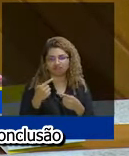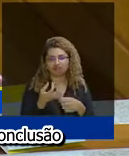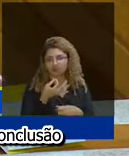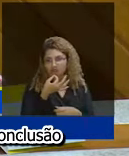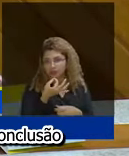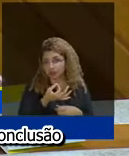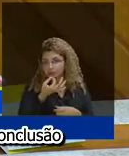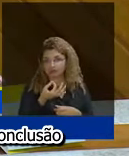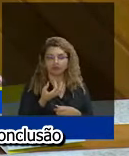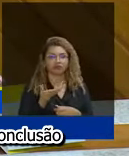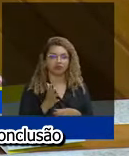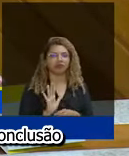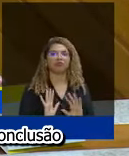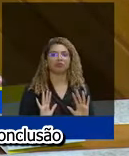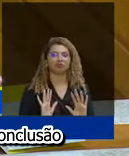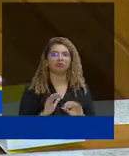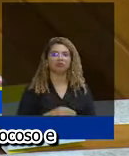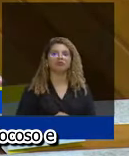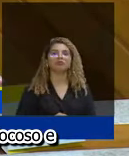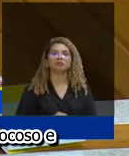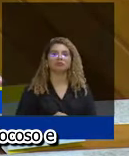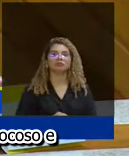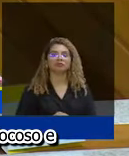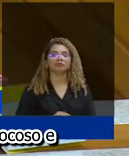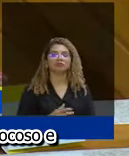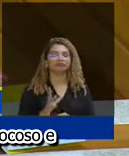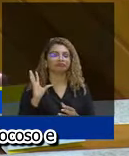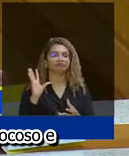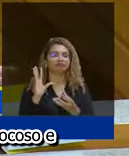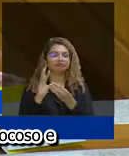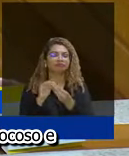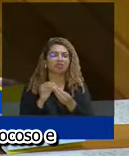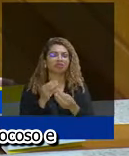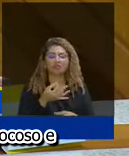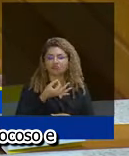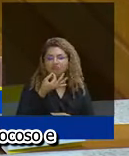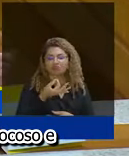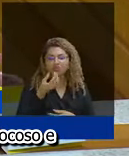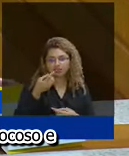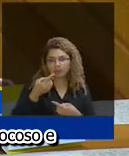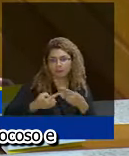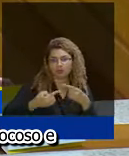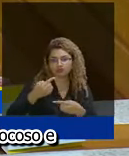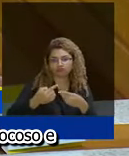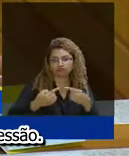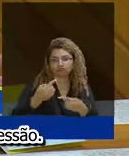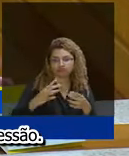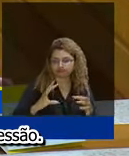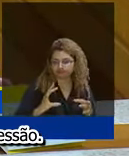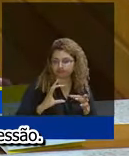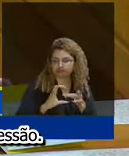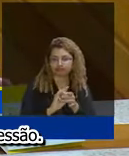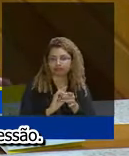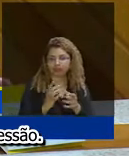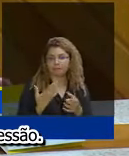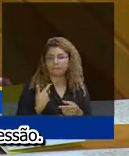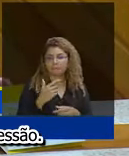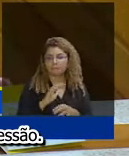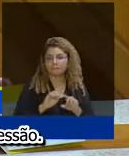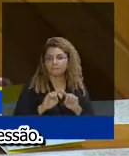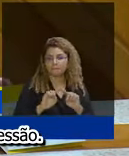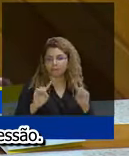matéria analisada, e a conclusão foi que se trata de uma mera crítica política, de tom jocoso, e que não desbordou os limites